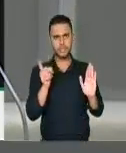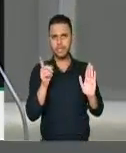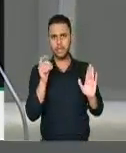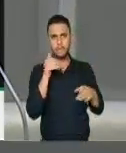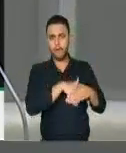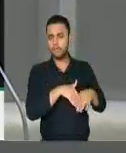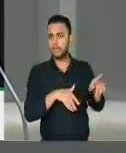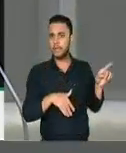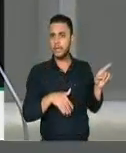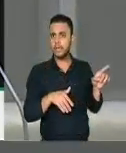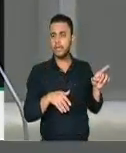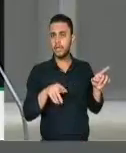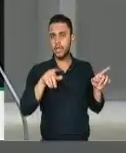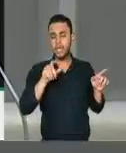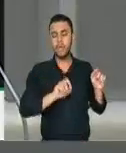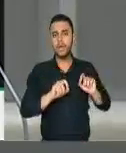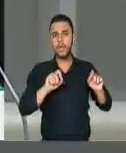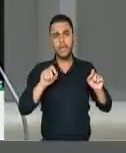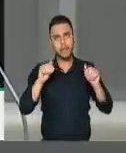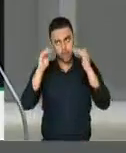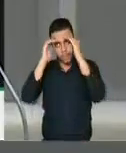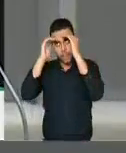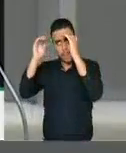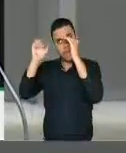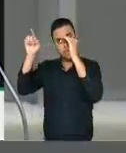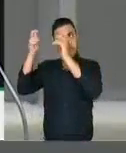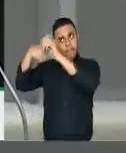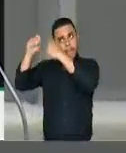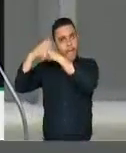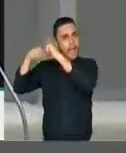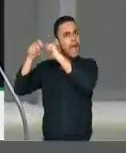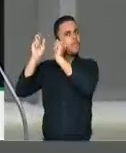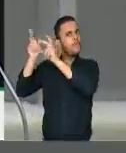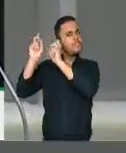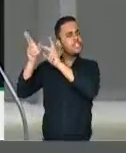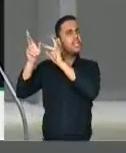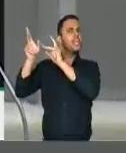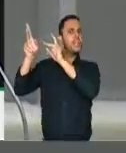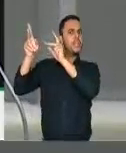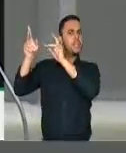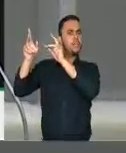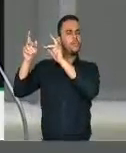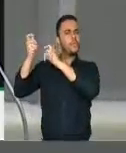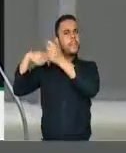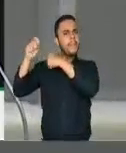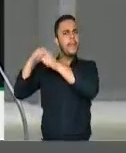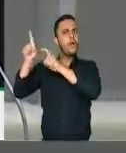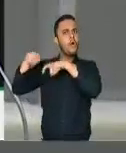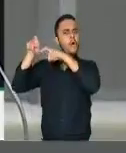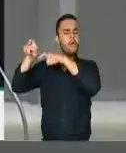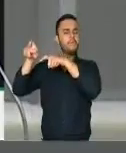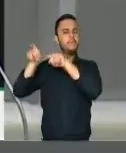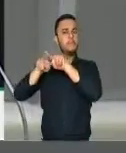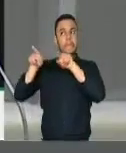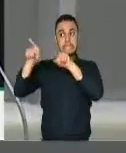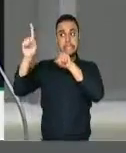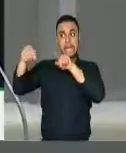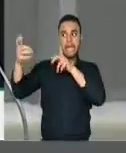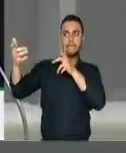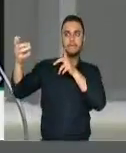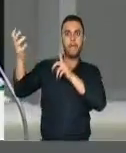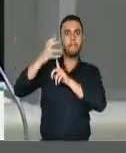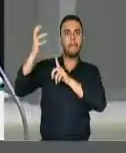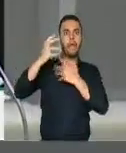é subserviente ao mercado, ao rentismo, ao agronegócio, uma ameaça ao Brasil